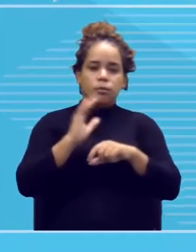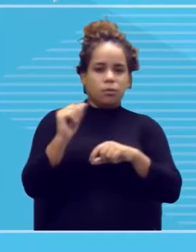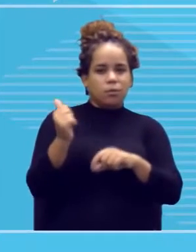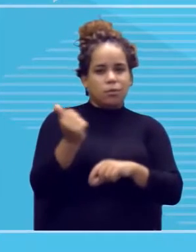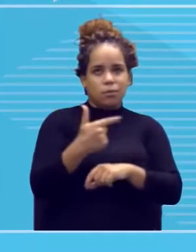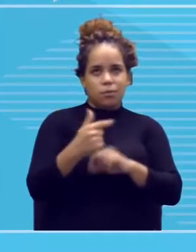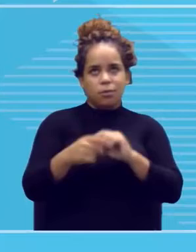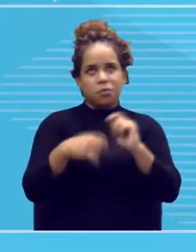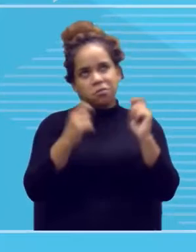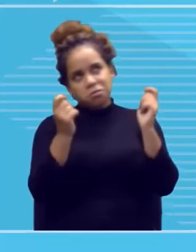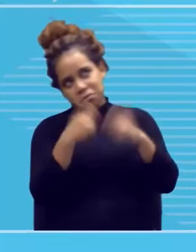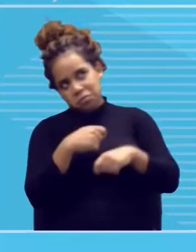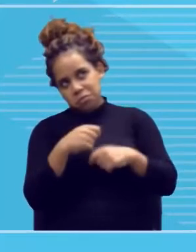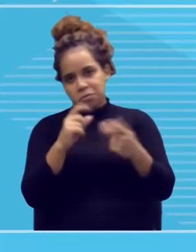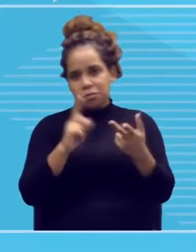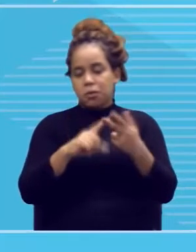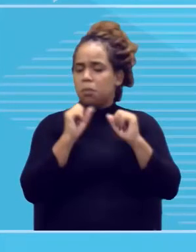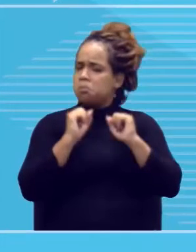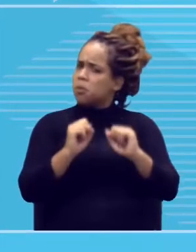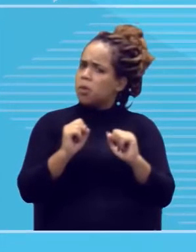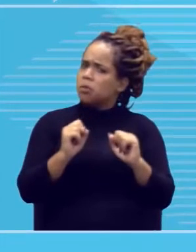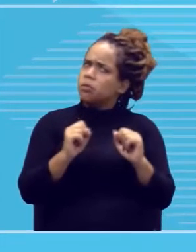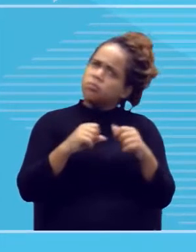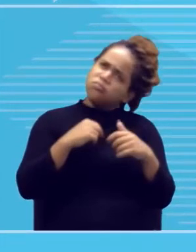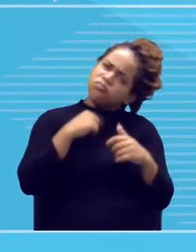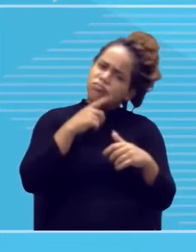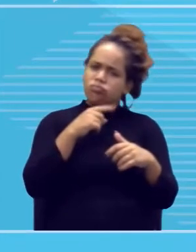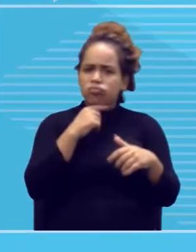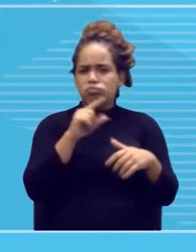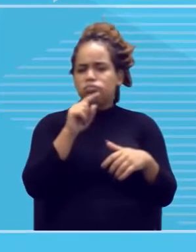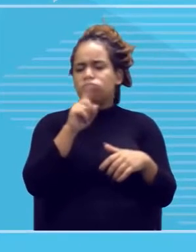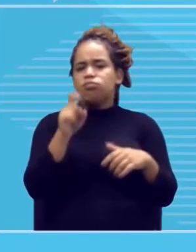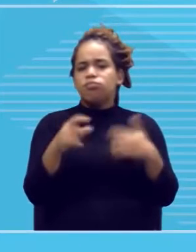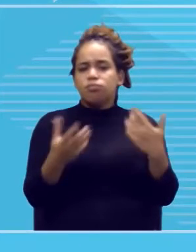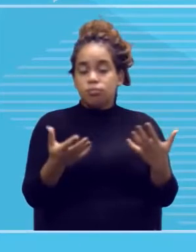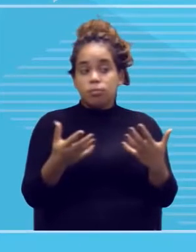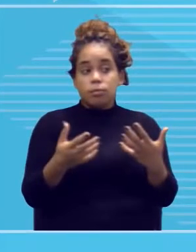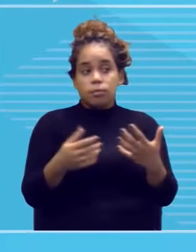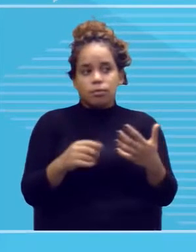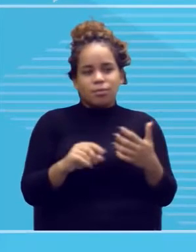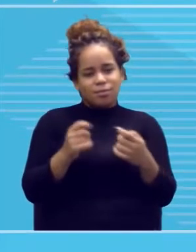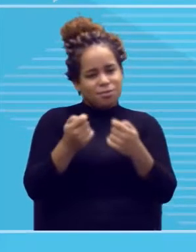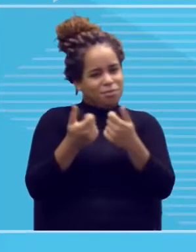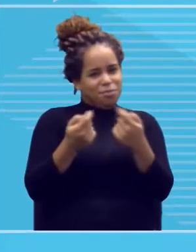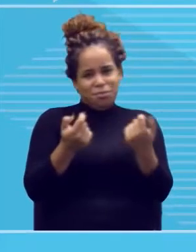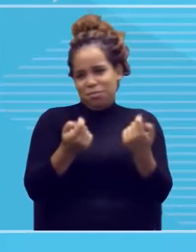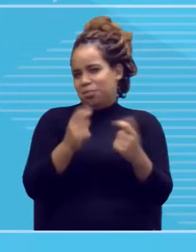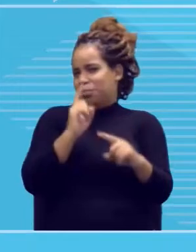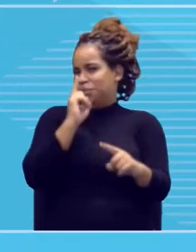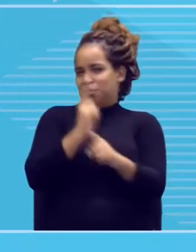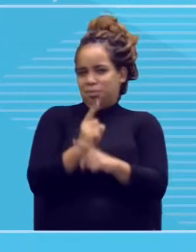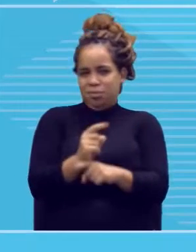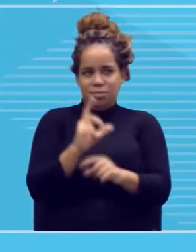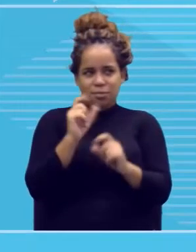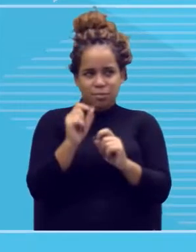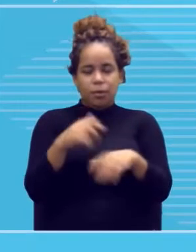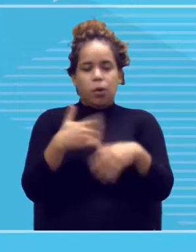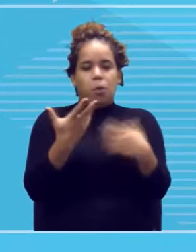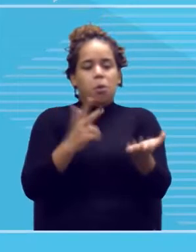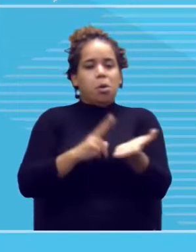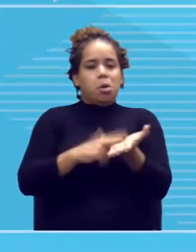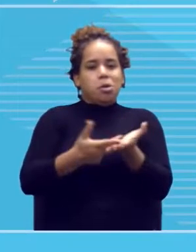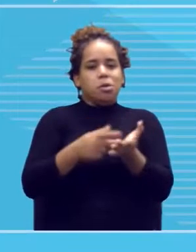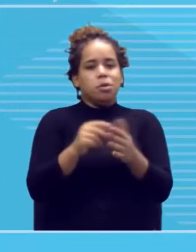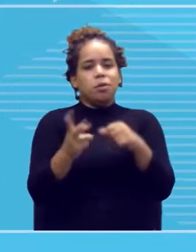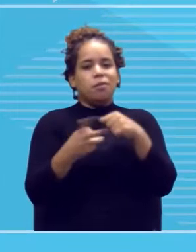poderia pode deve isso é um pouco complicado você quase nunca vai encontrar a questão que pede assim qual a tradução